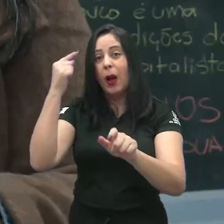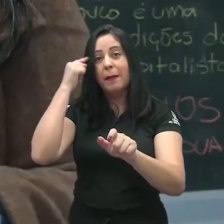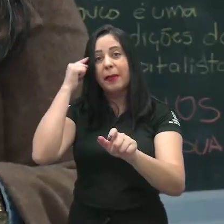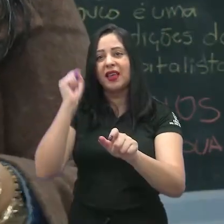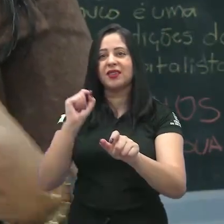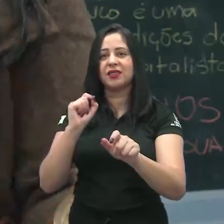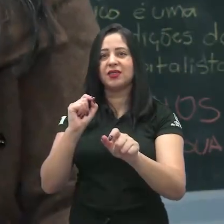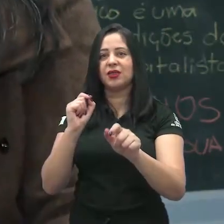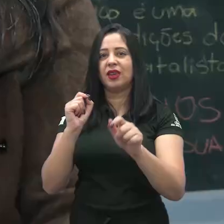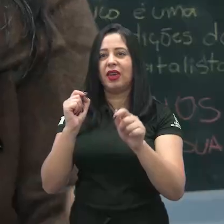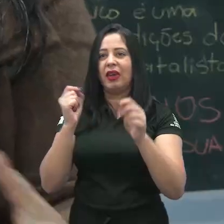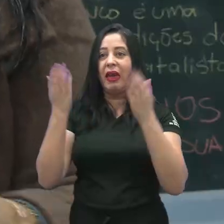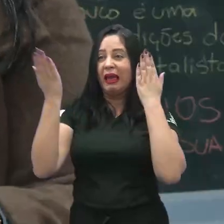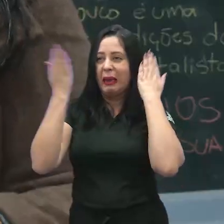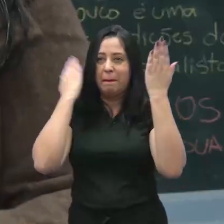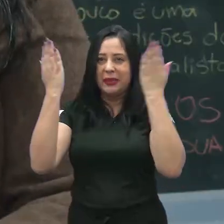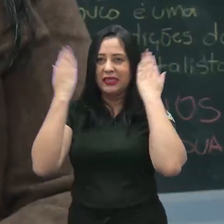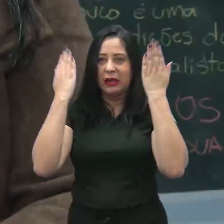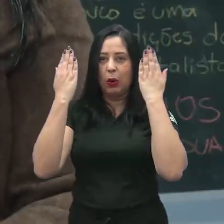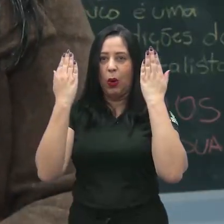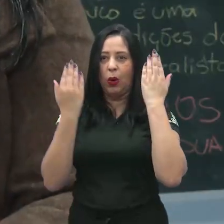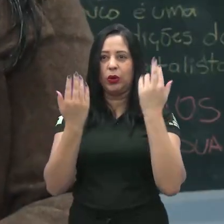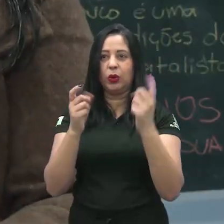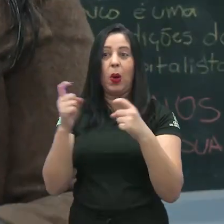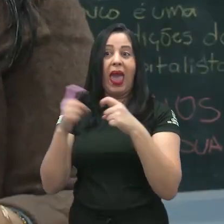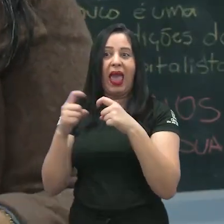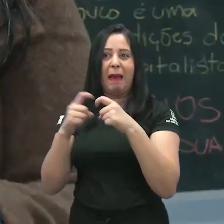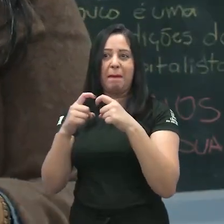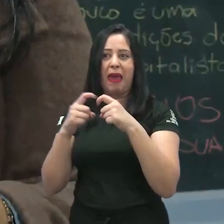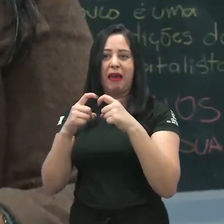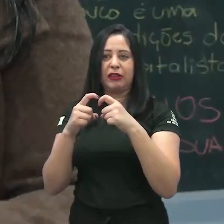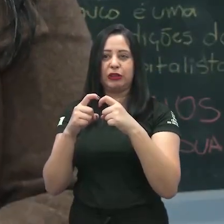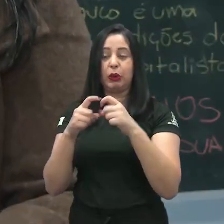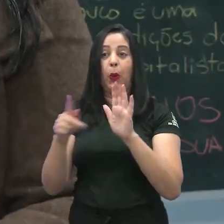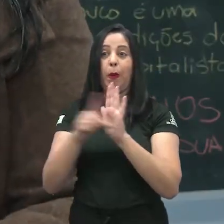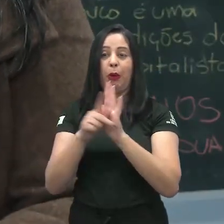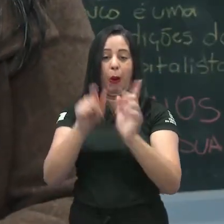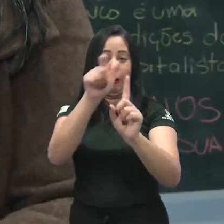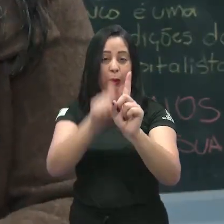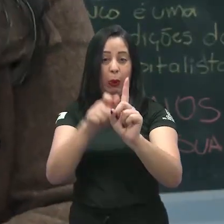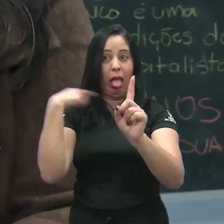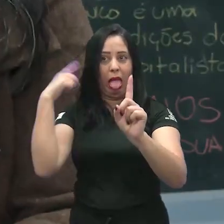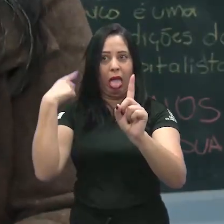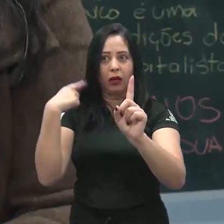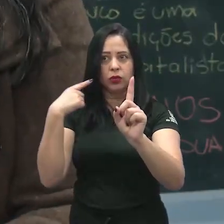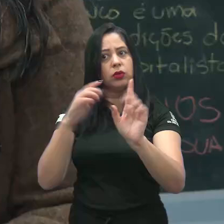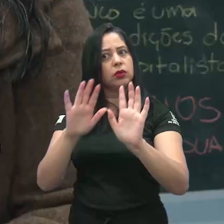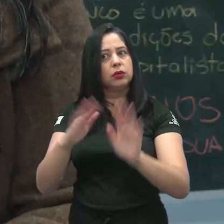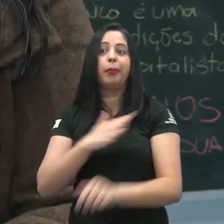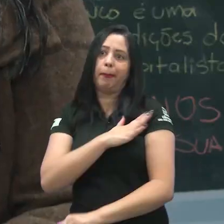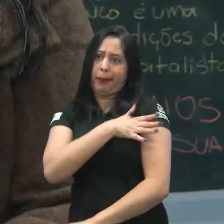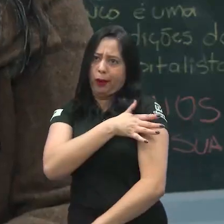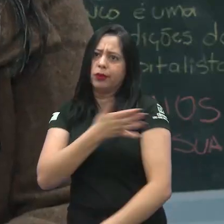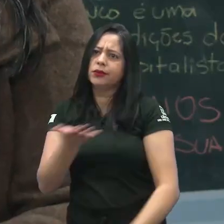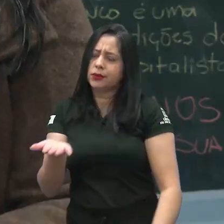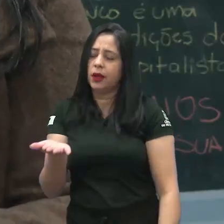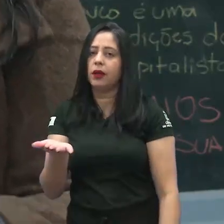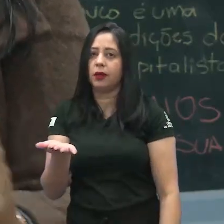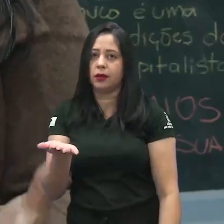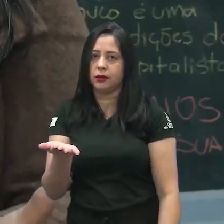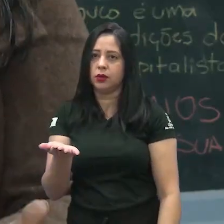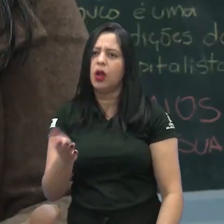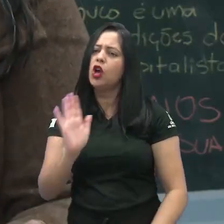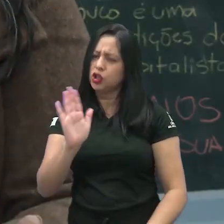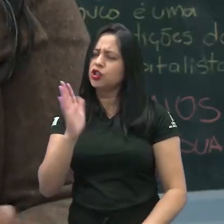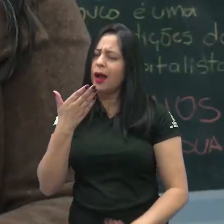é o médico de maluco, né? Assim, então, há um estigma, um preconceito ainda existe, né? Apesar de já